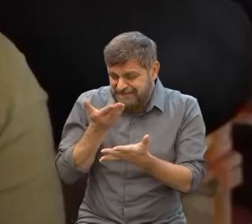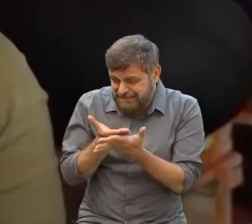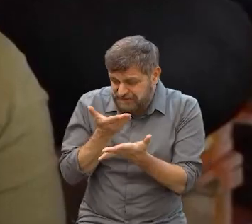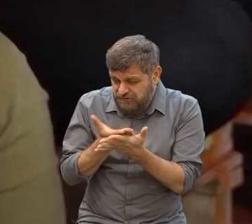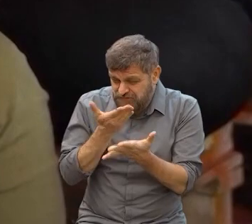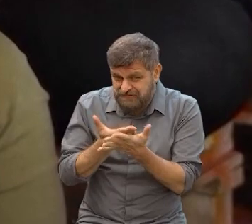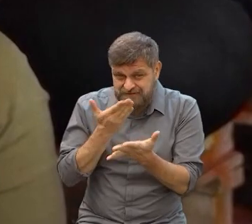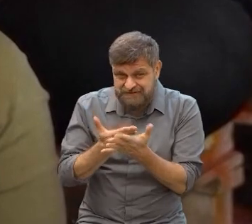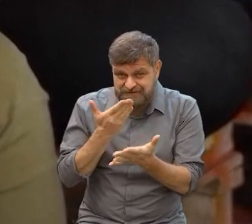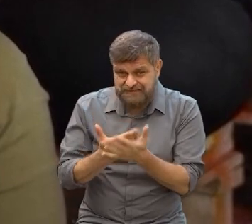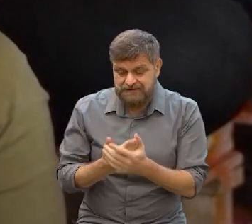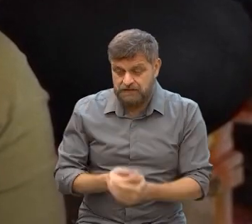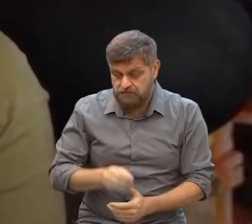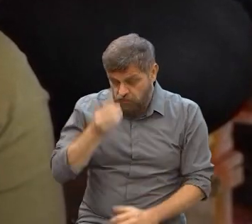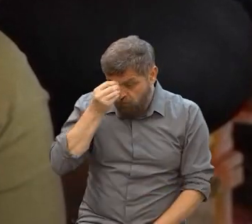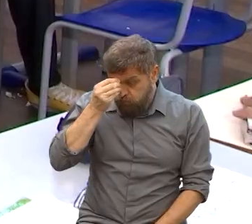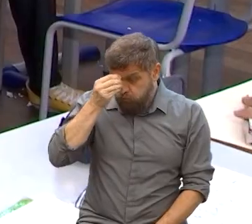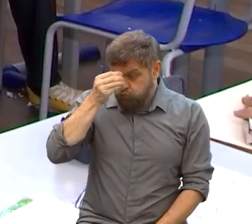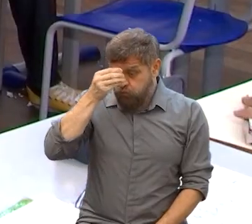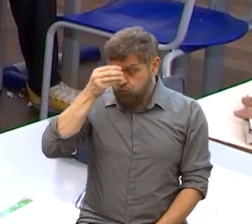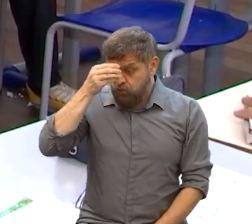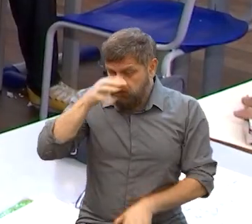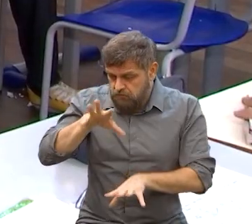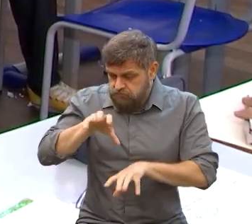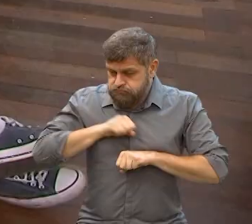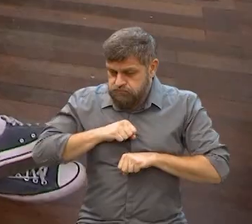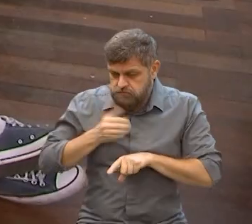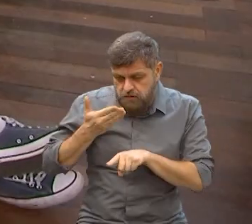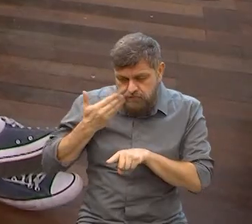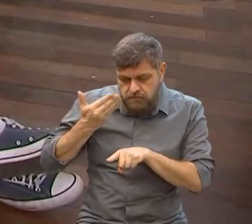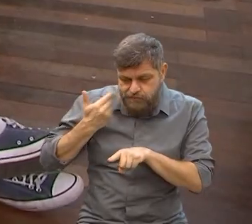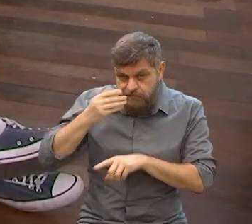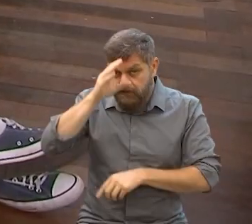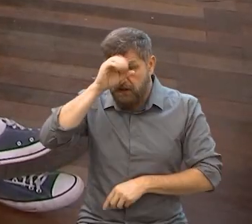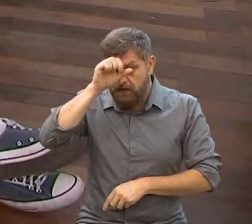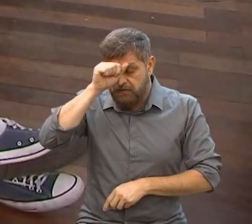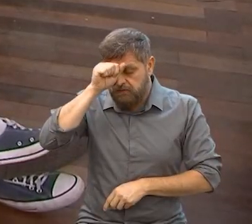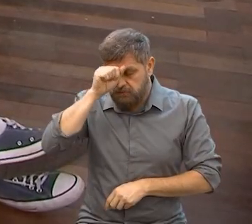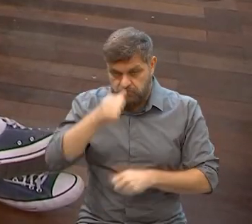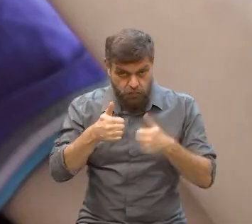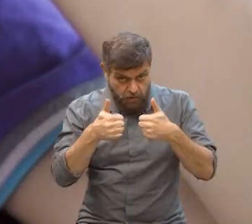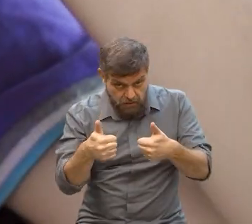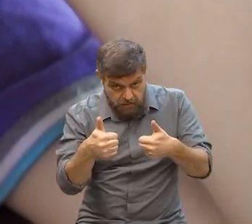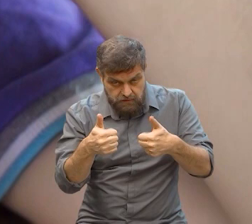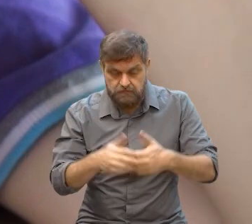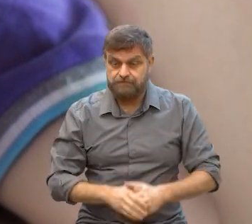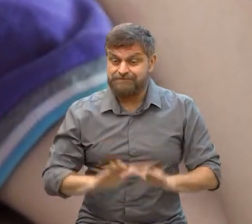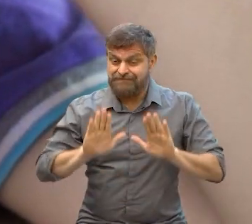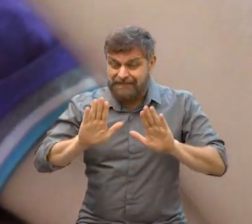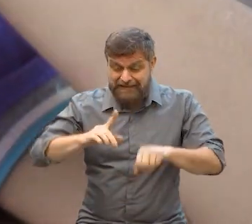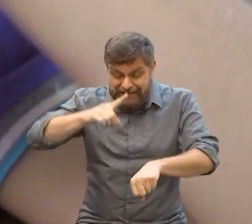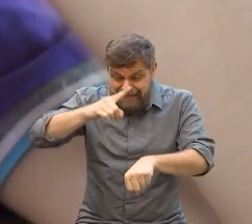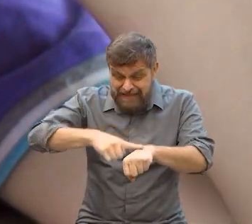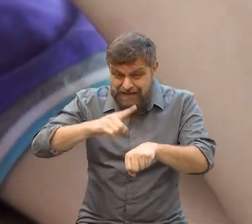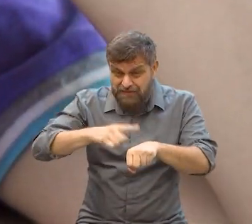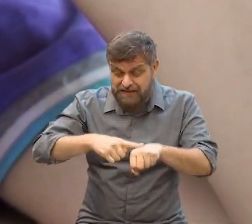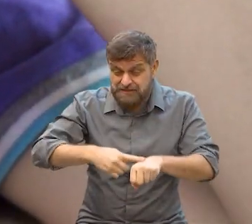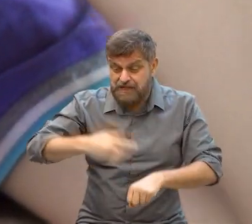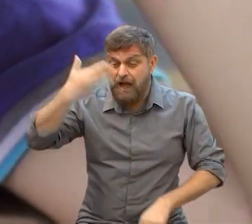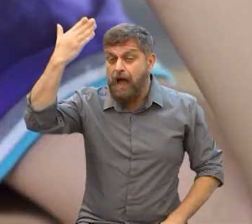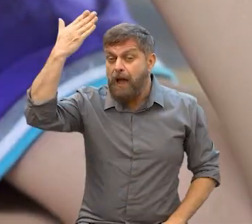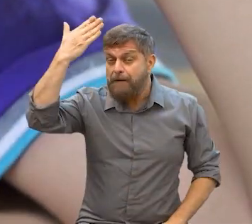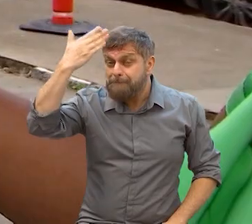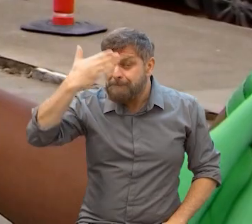Estudar, avançar no conhecimento, aprender. Até aí, tudo bem. Mas na hora de mostrar o